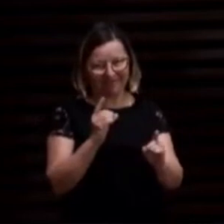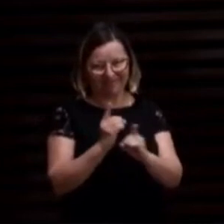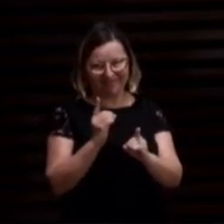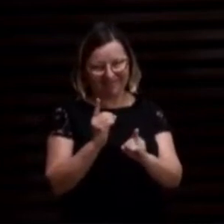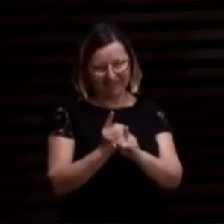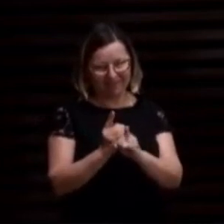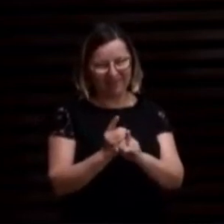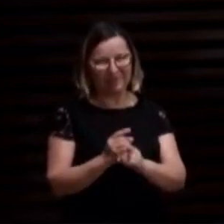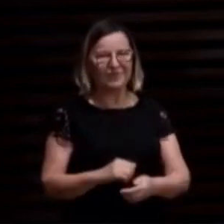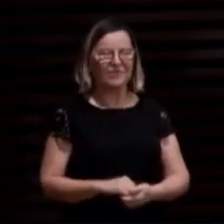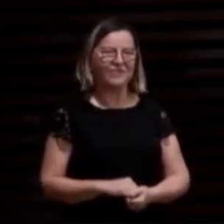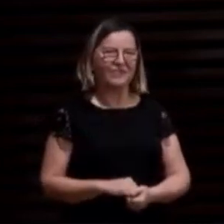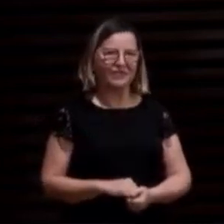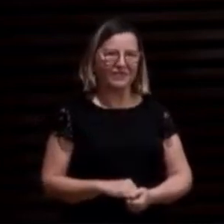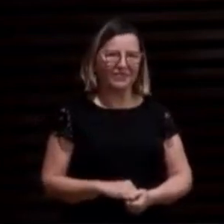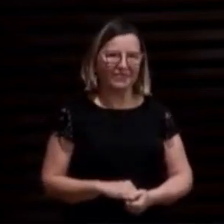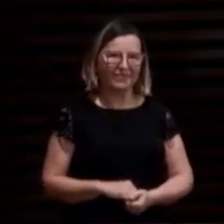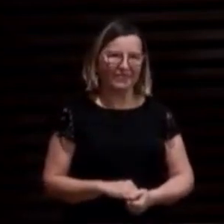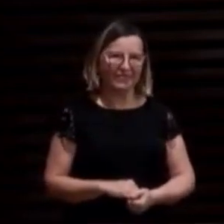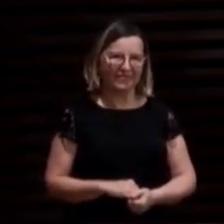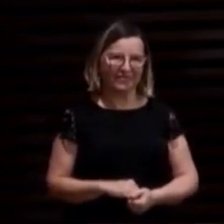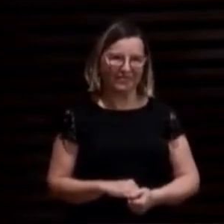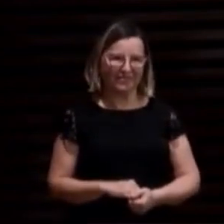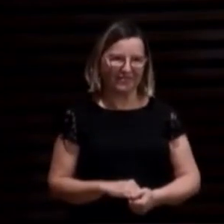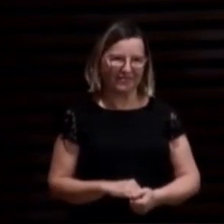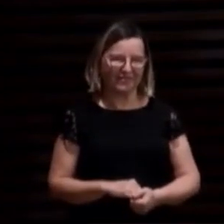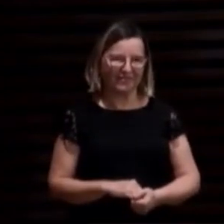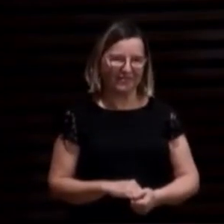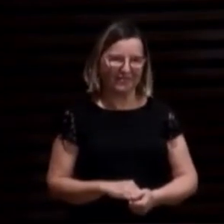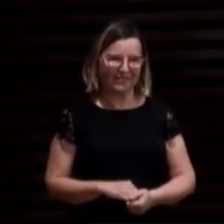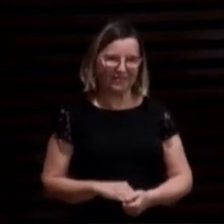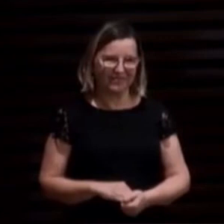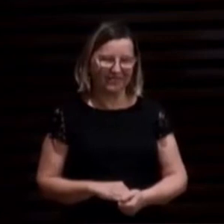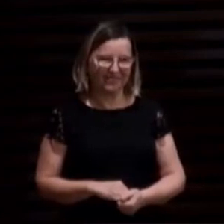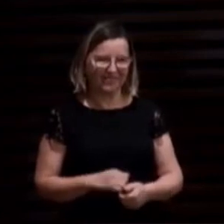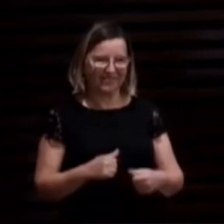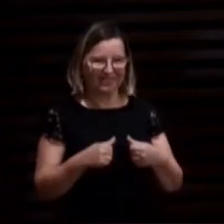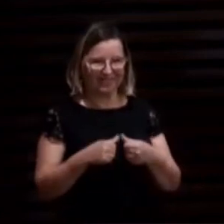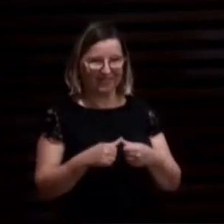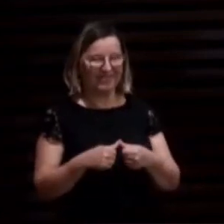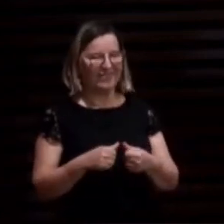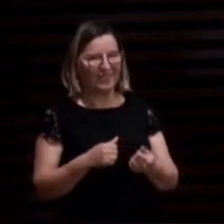discípulos. Então, esse é o pano de fundo